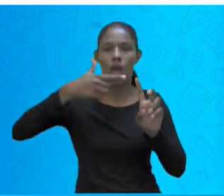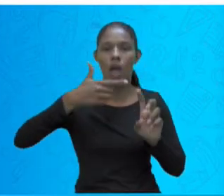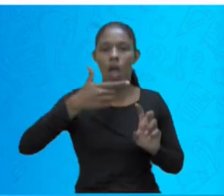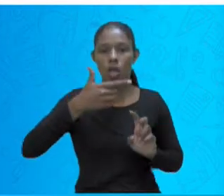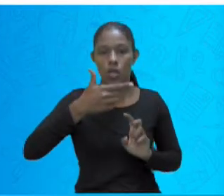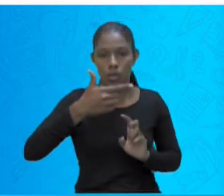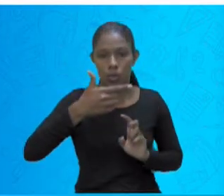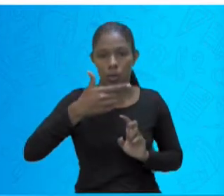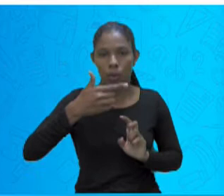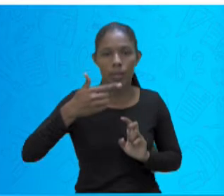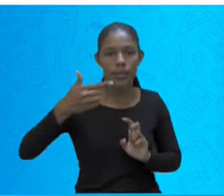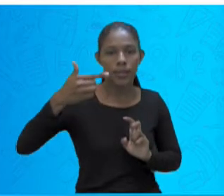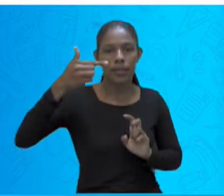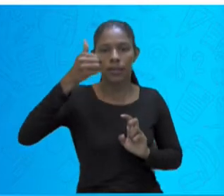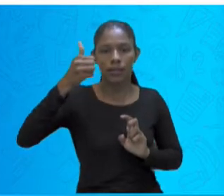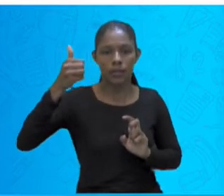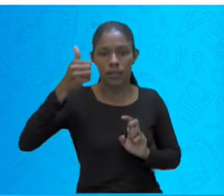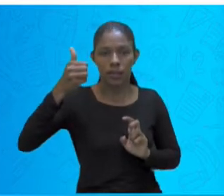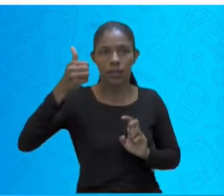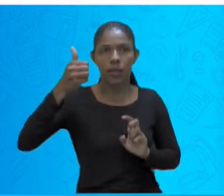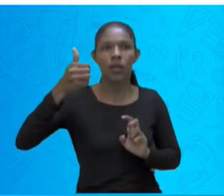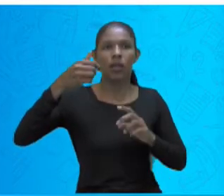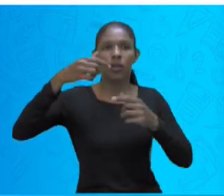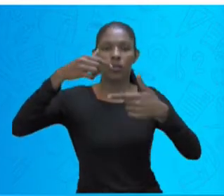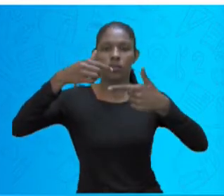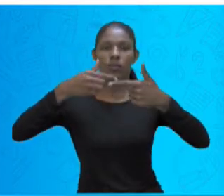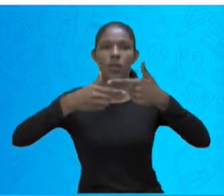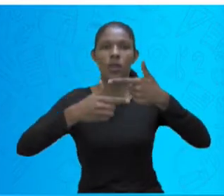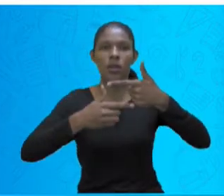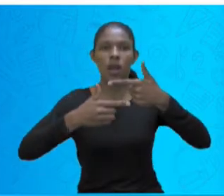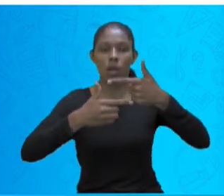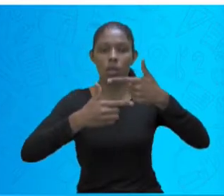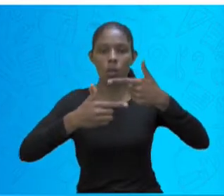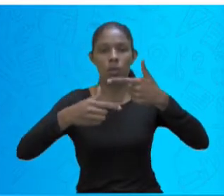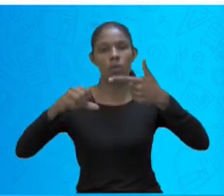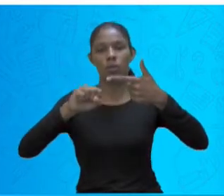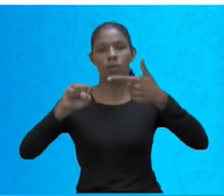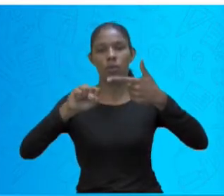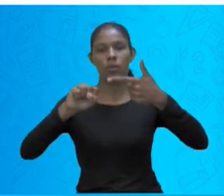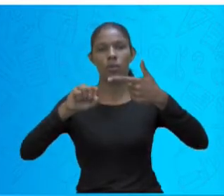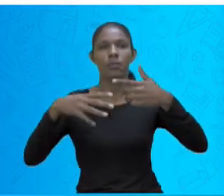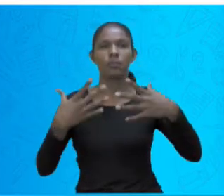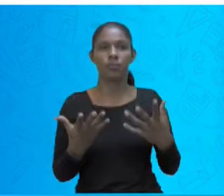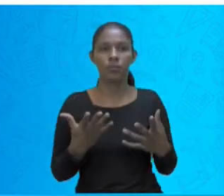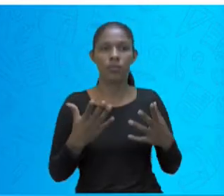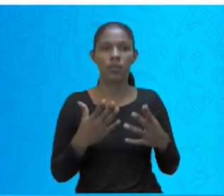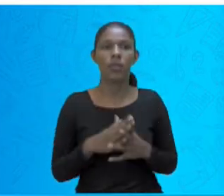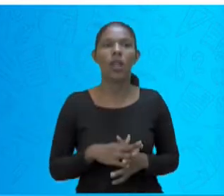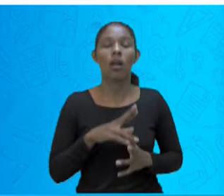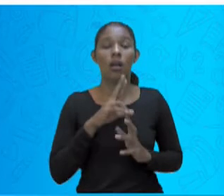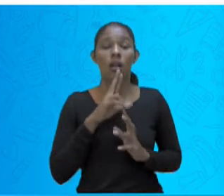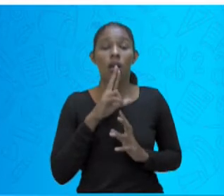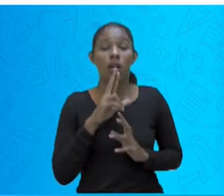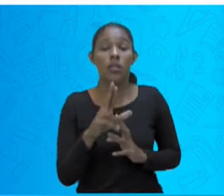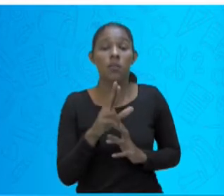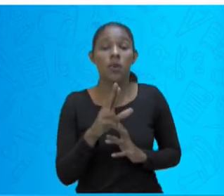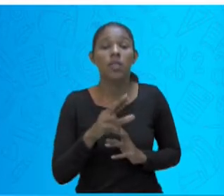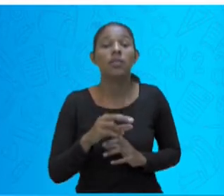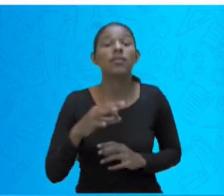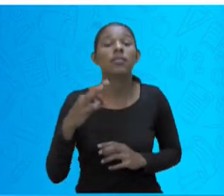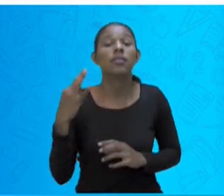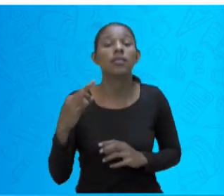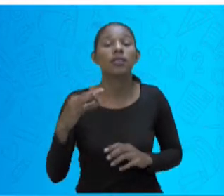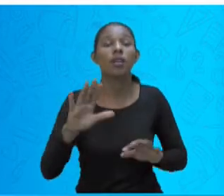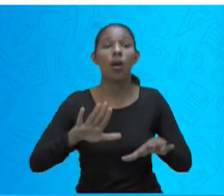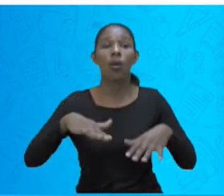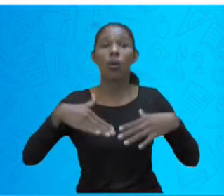à 11ª potência sobre 2 elevado a 8. Qual dessas alternativas aqui